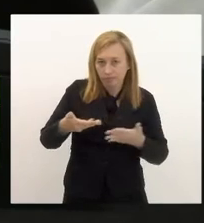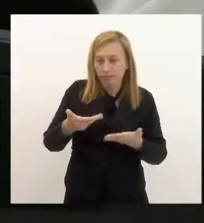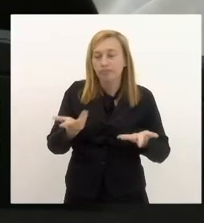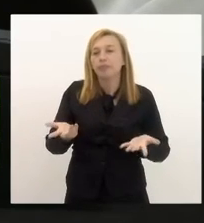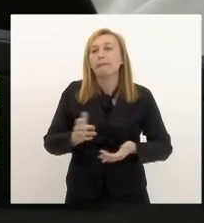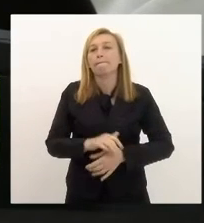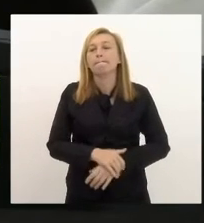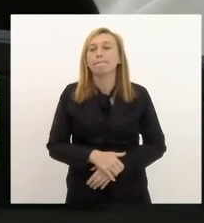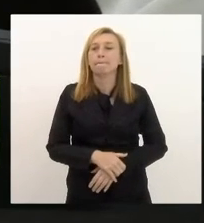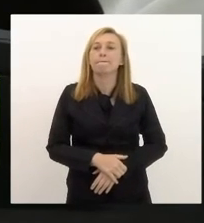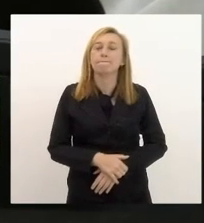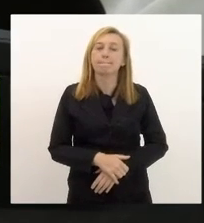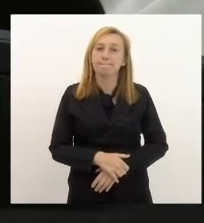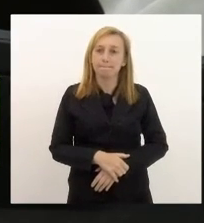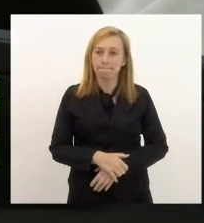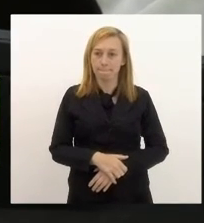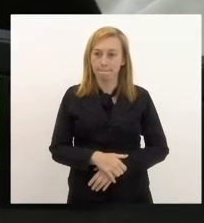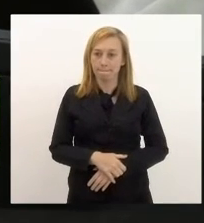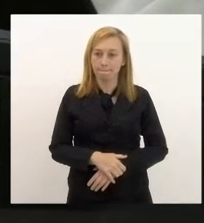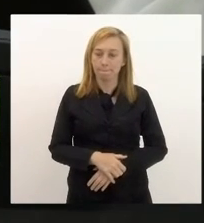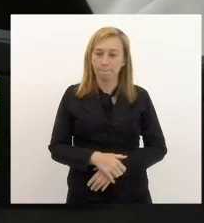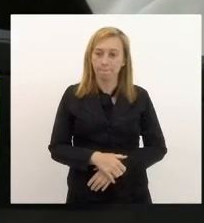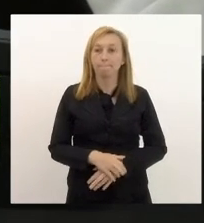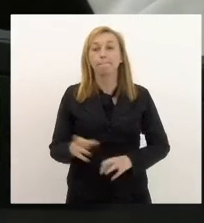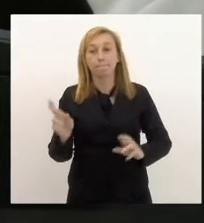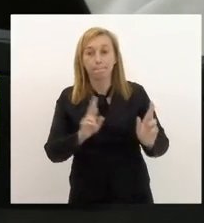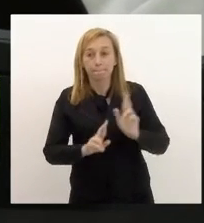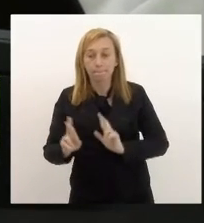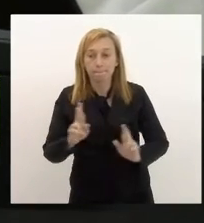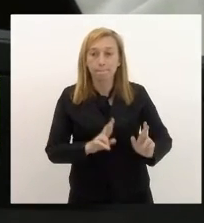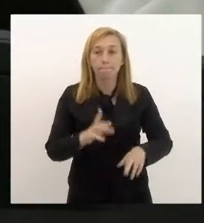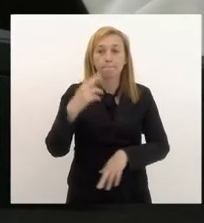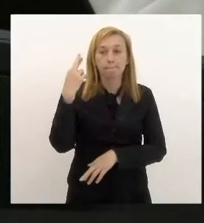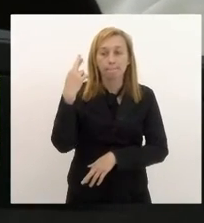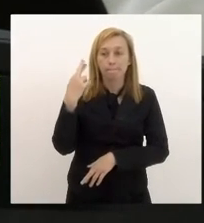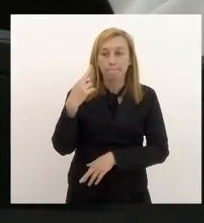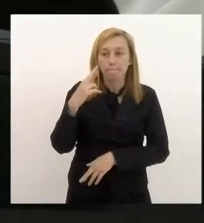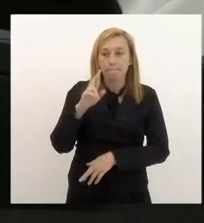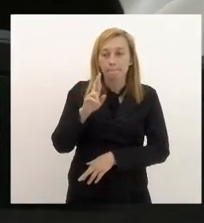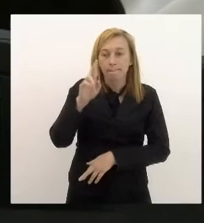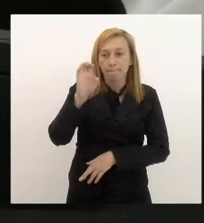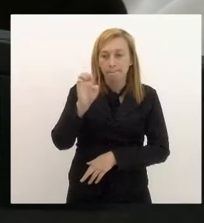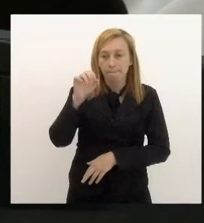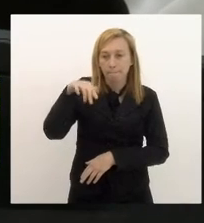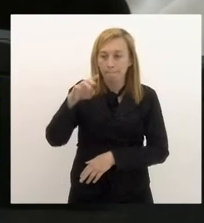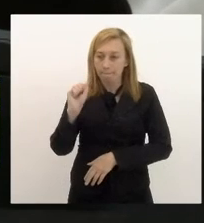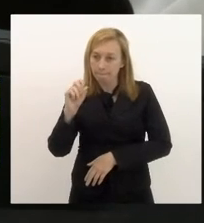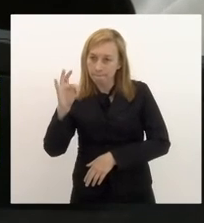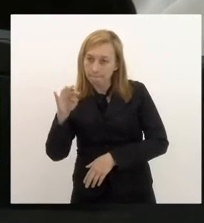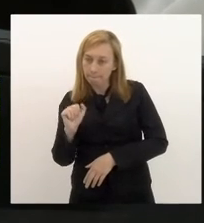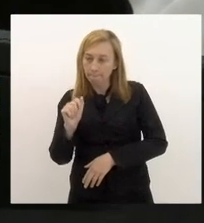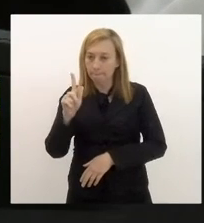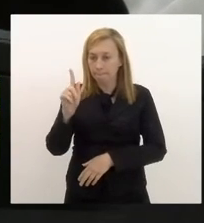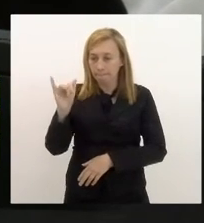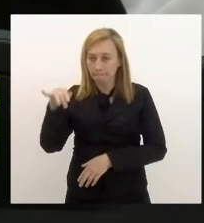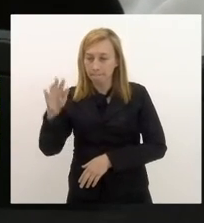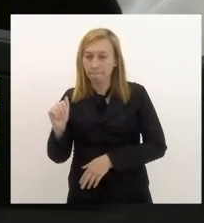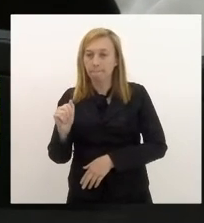a e com relação a Renata Gama do artigo